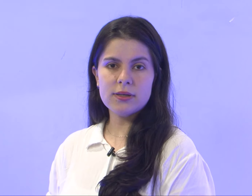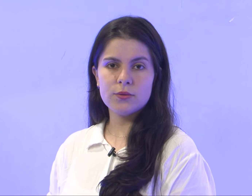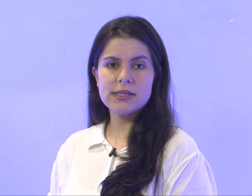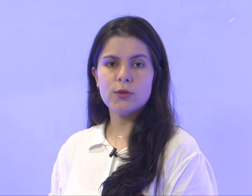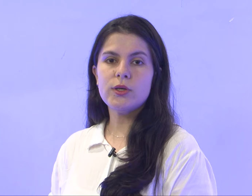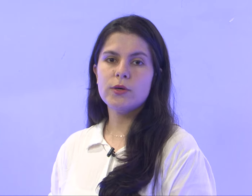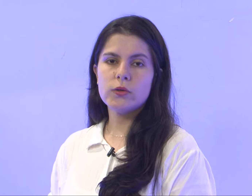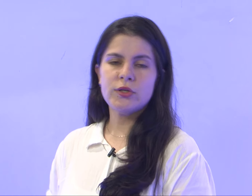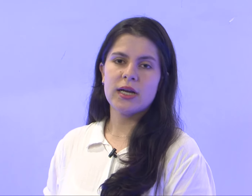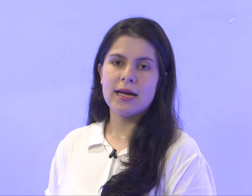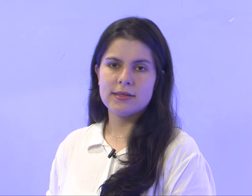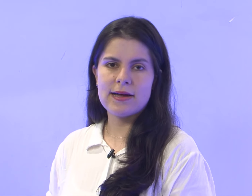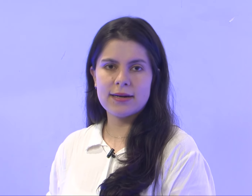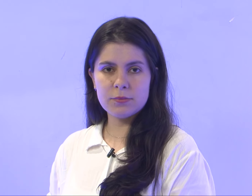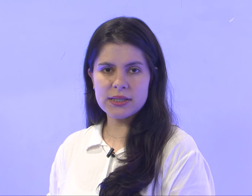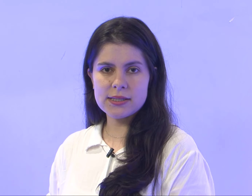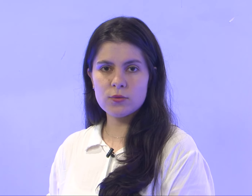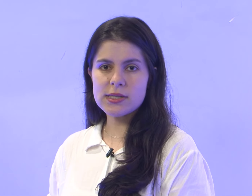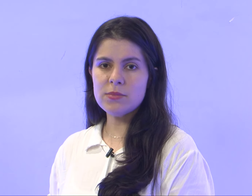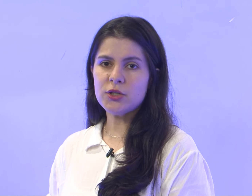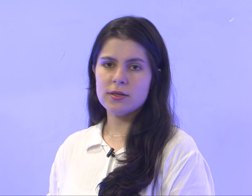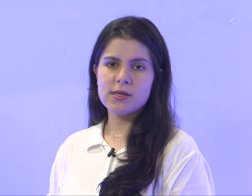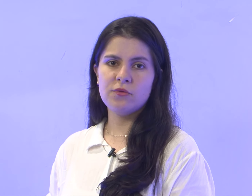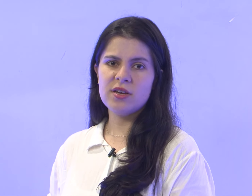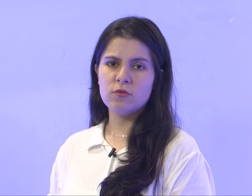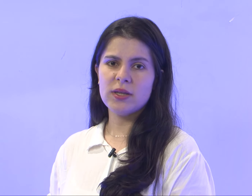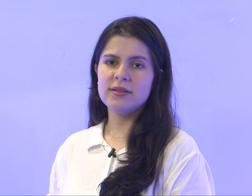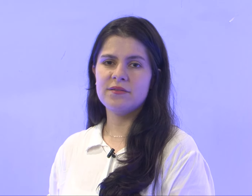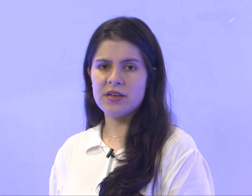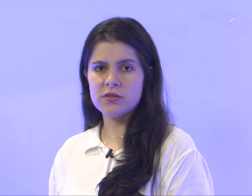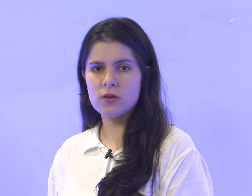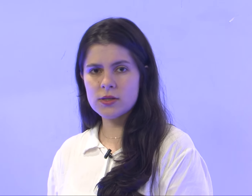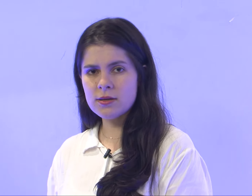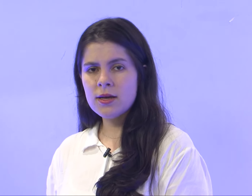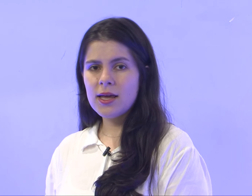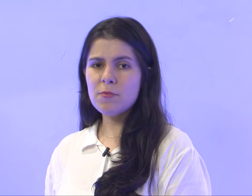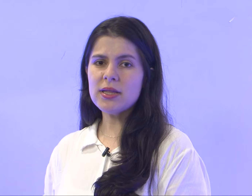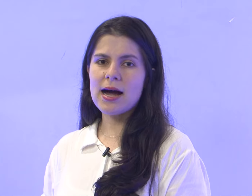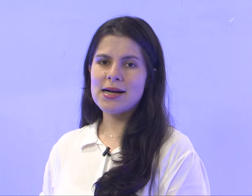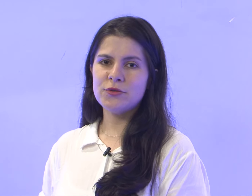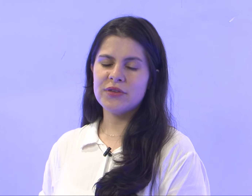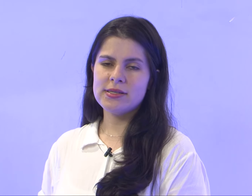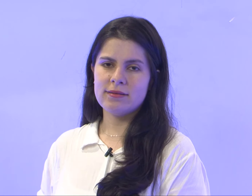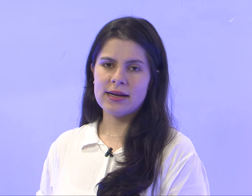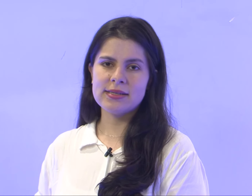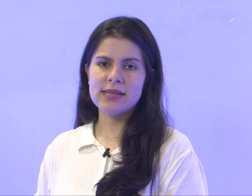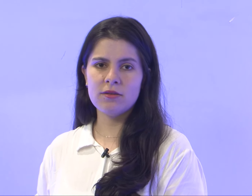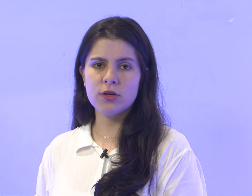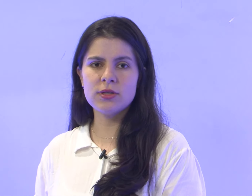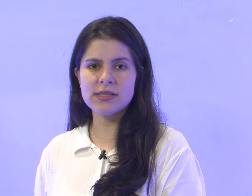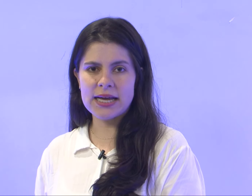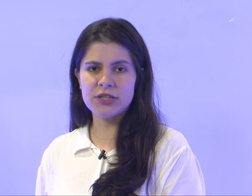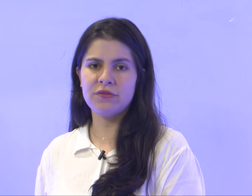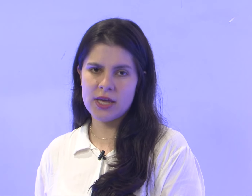Lembrando que as reuniões Ordinárias da câmara são transmitidas ao vivo pela tv Viçosa e pela Rádio Universitária